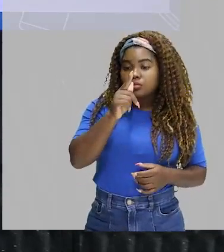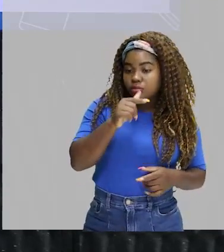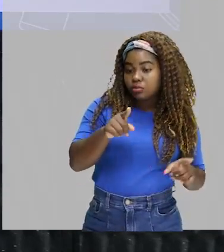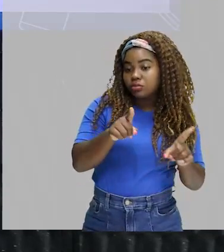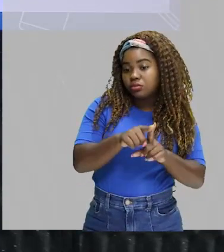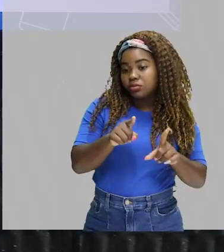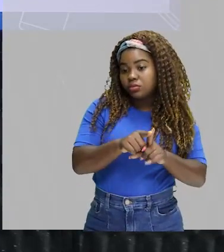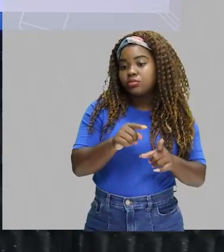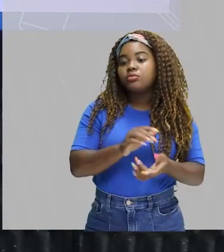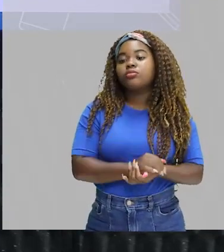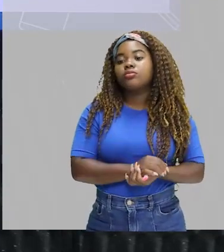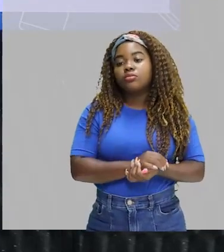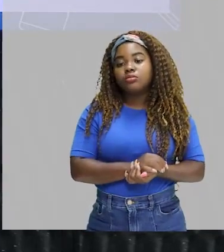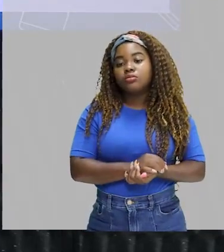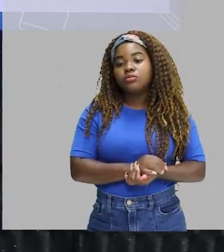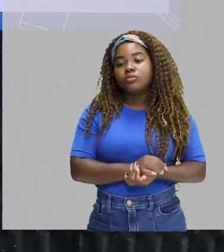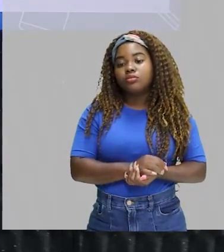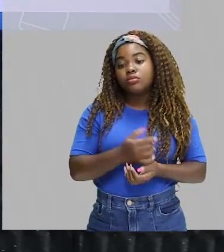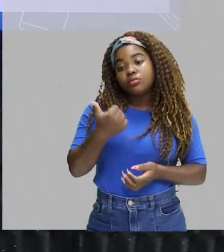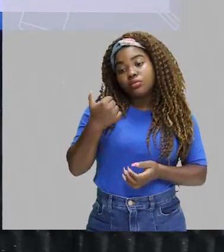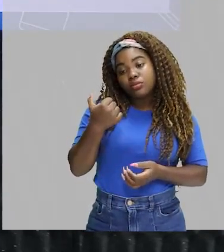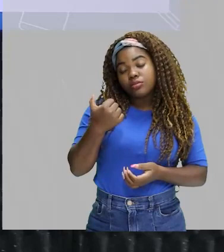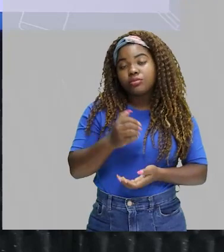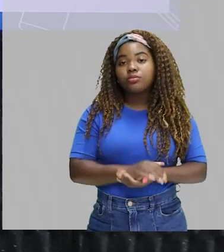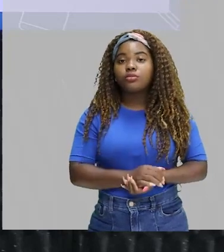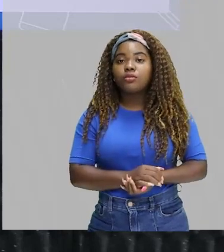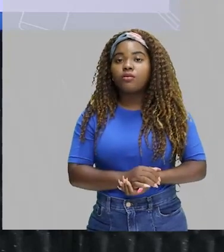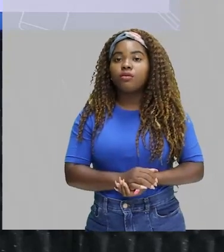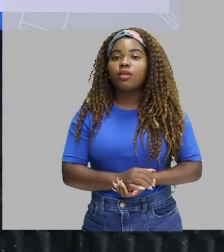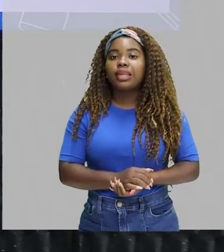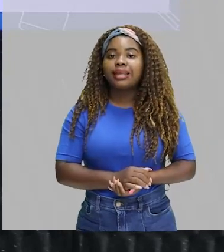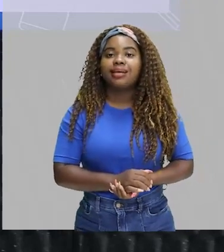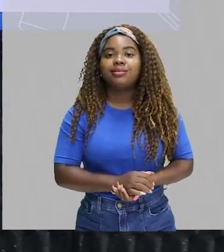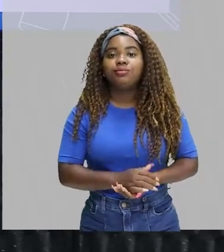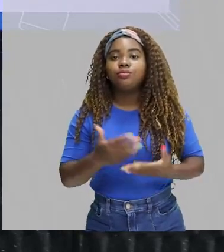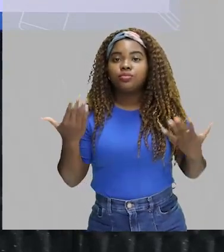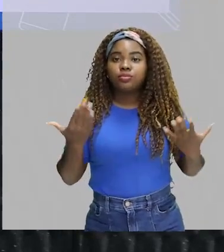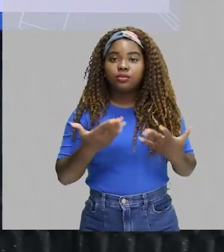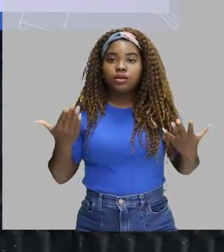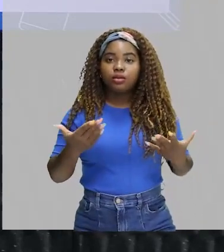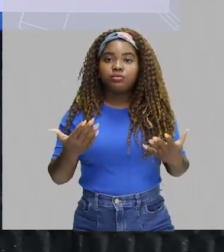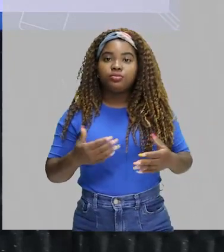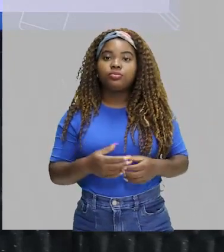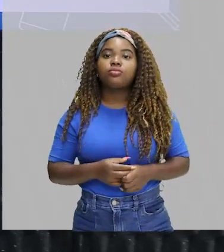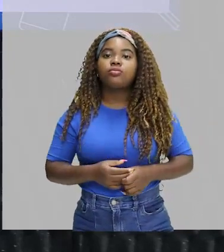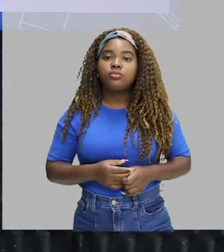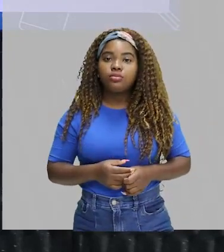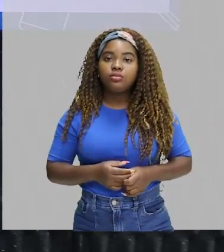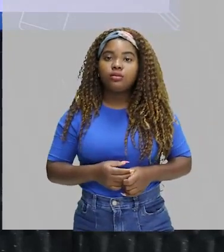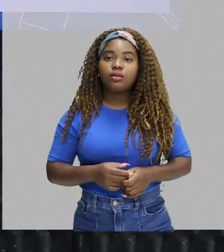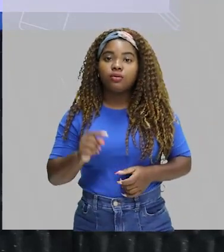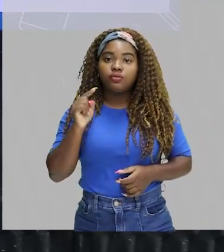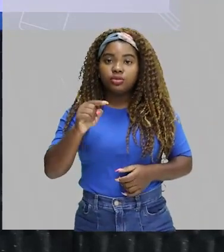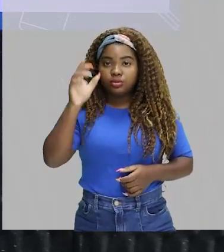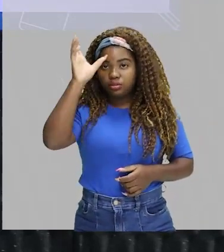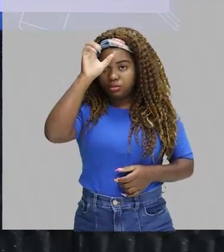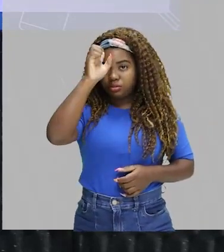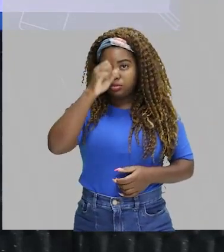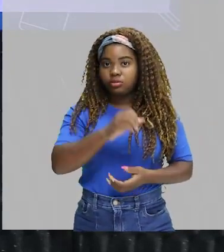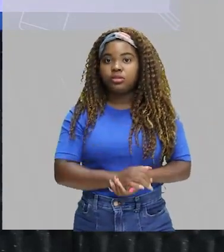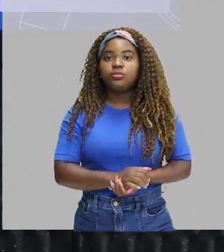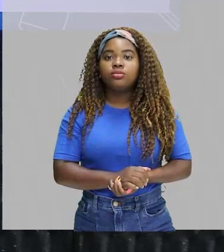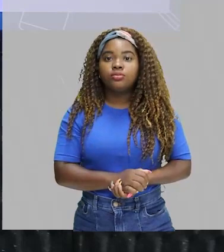E aí você pode, necessariamente, deixar com a gente aqui, para que a gente possa conduzir